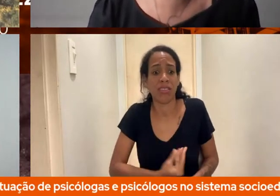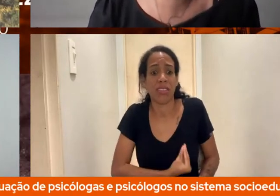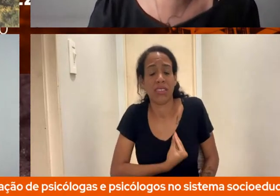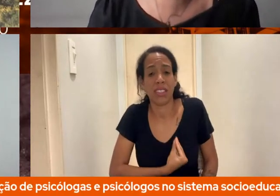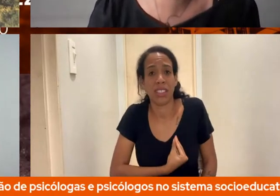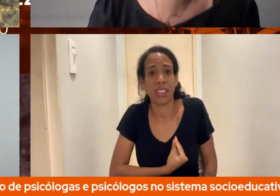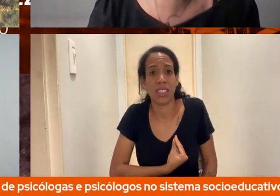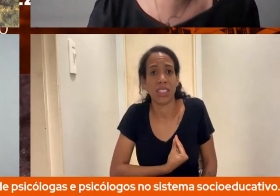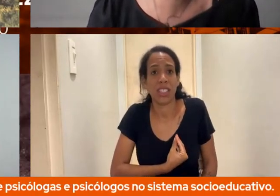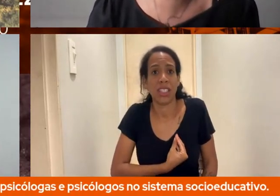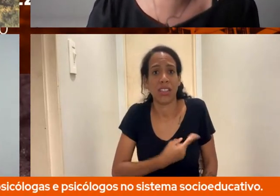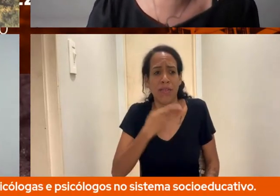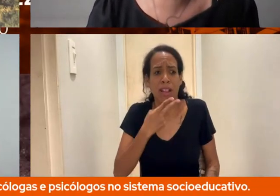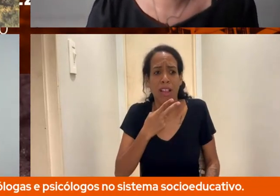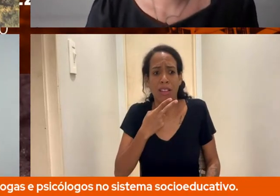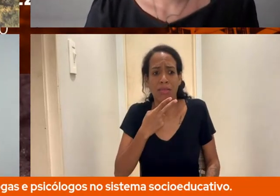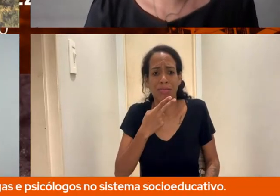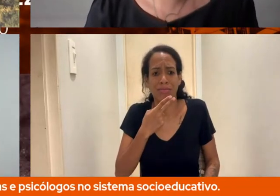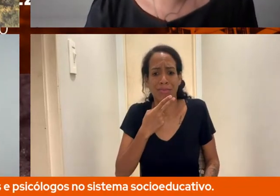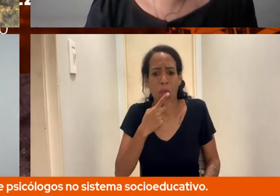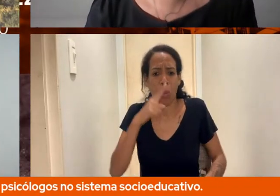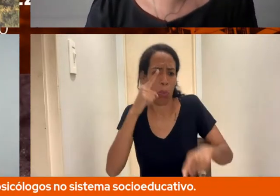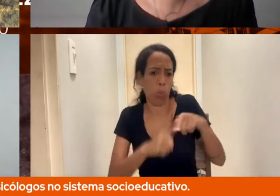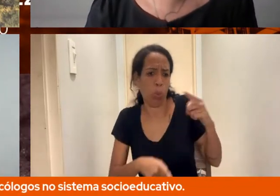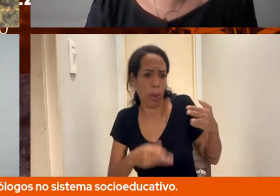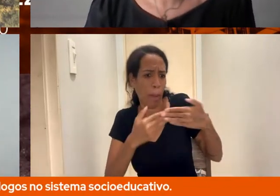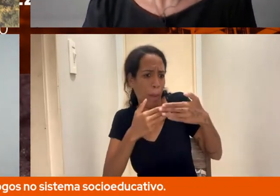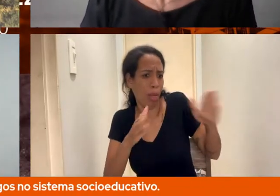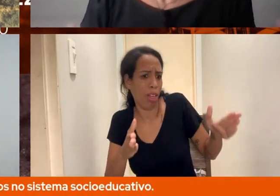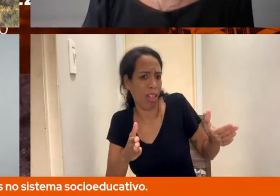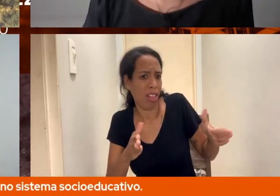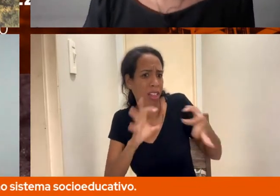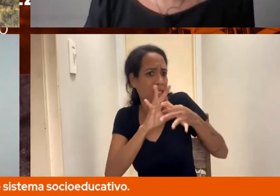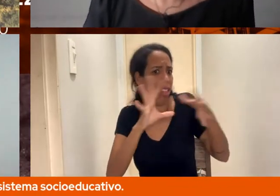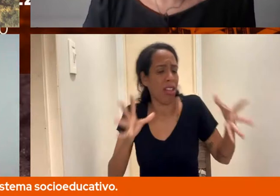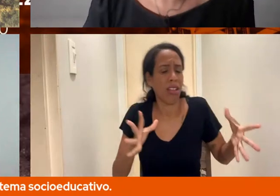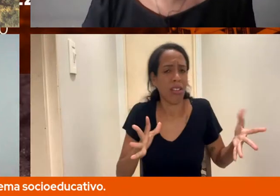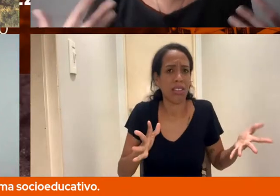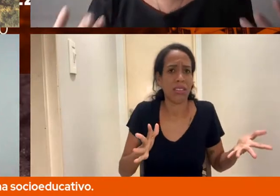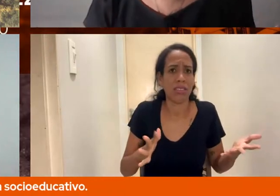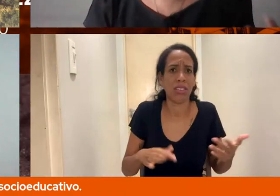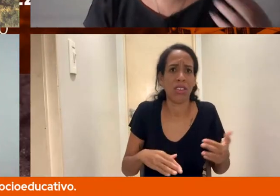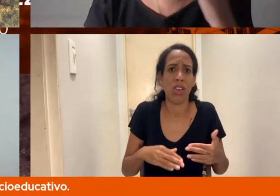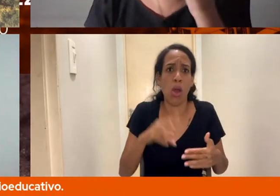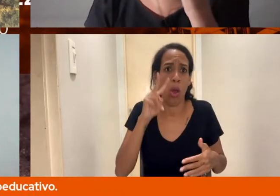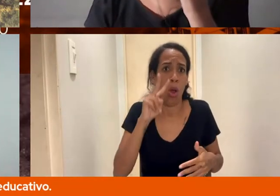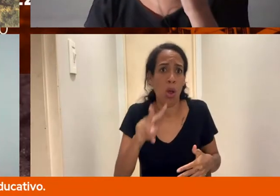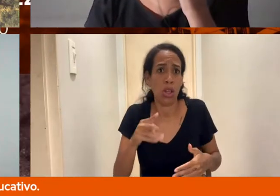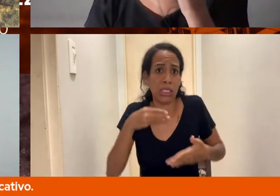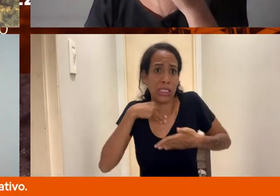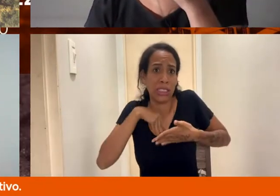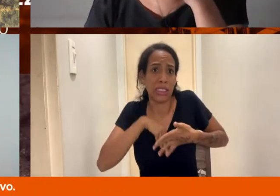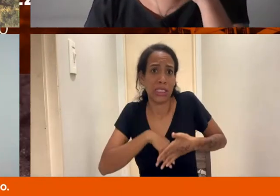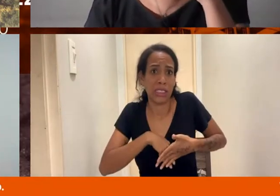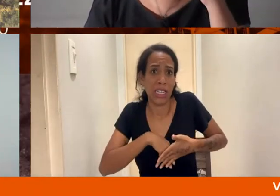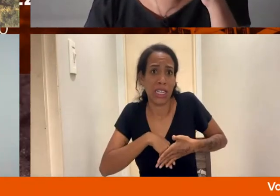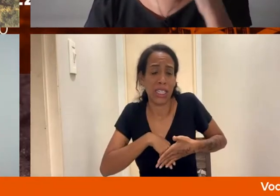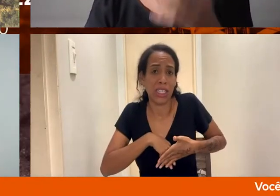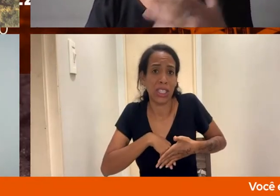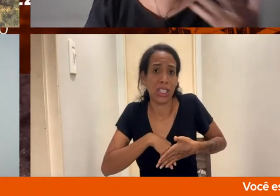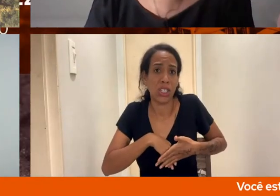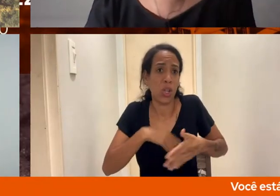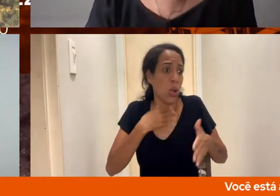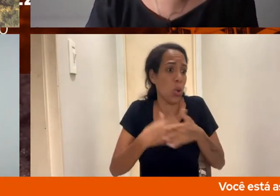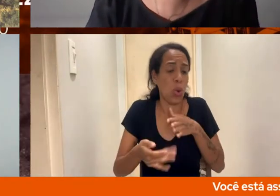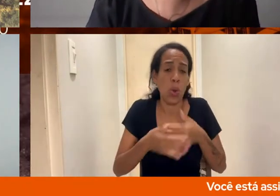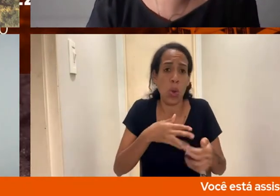Sem que a privação de liberdade exista. Quando a gente, enfim, olha para dentro do socioeducativo, para